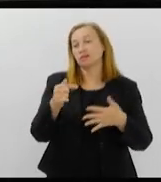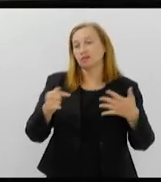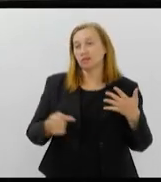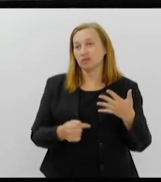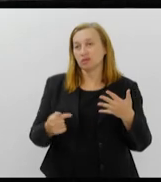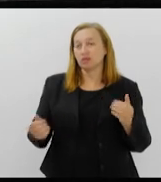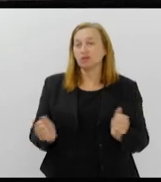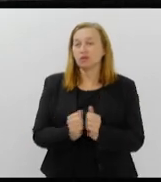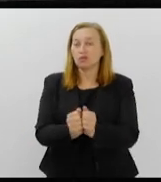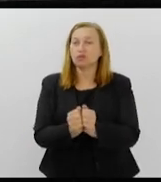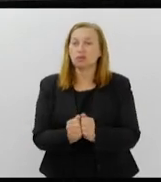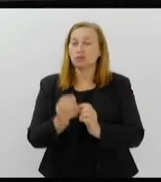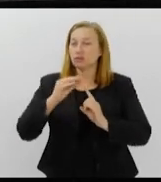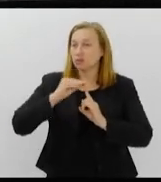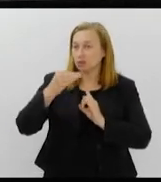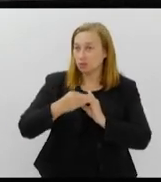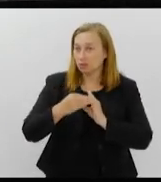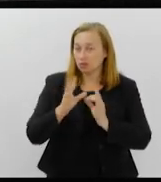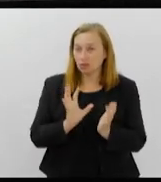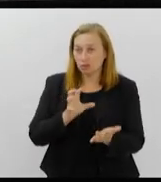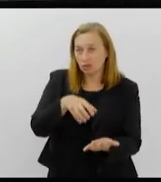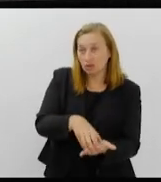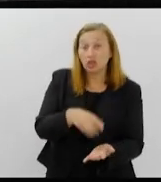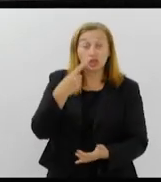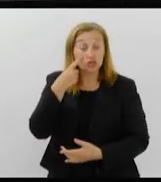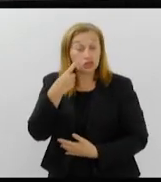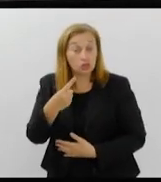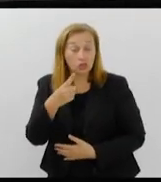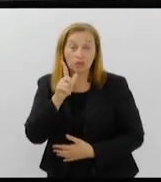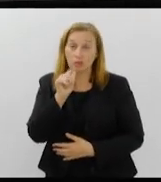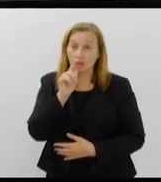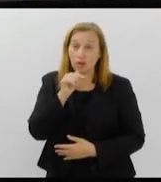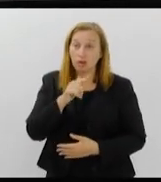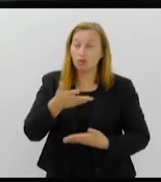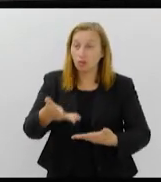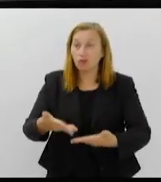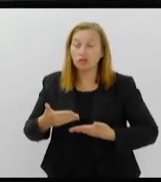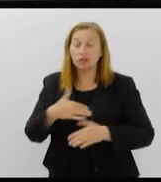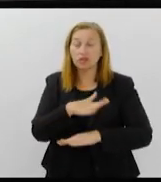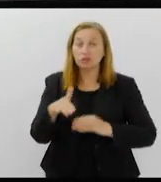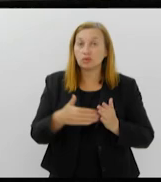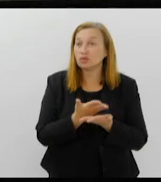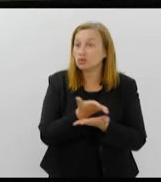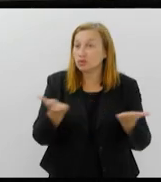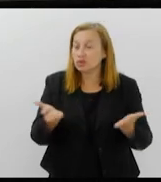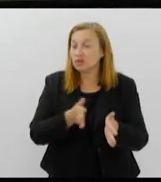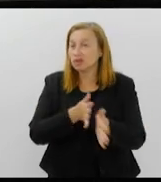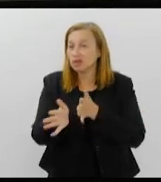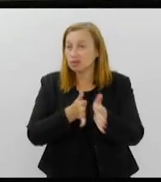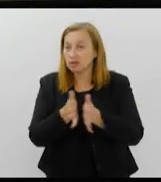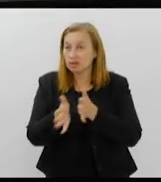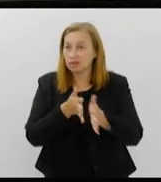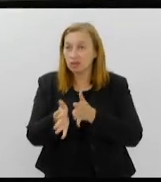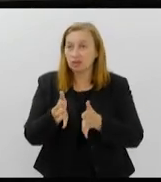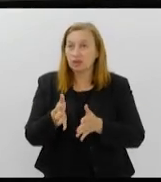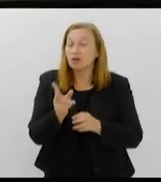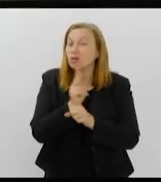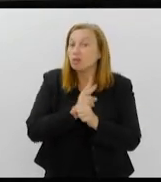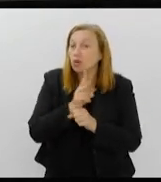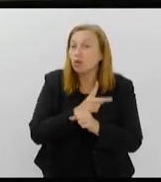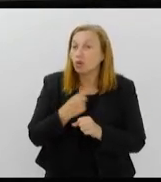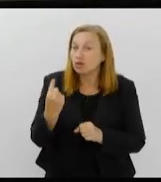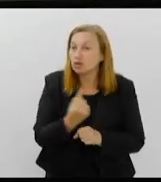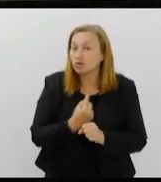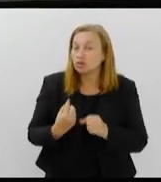à Fiocruz, a plataforma De Olho na Água, da qual convido todos e todas a acessar. É uma busca nossa para